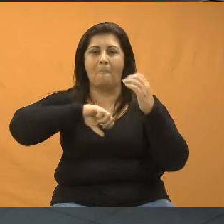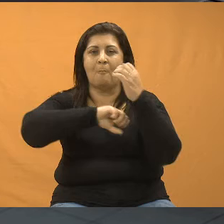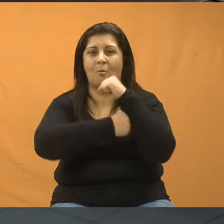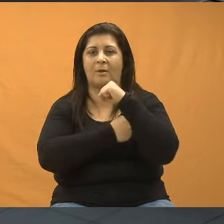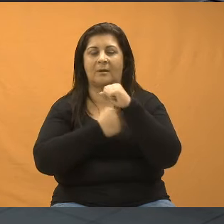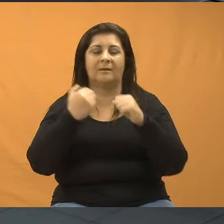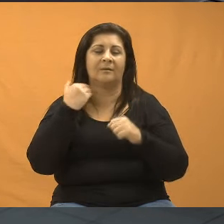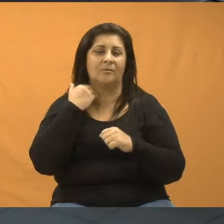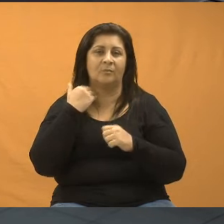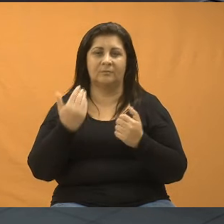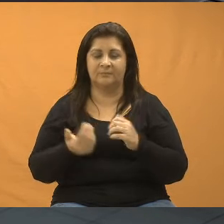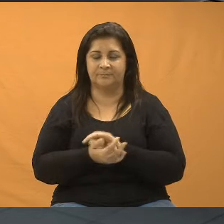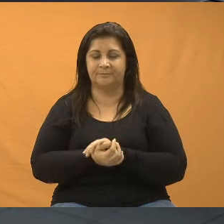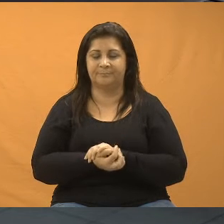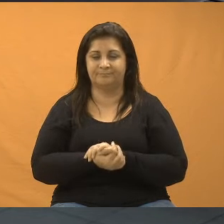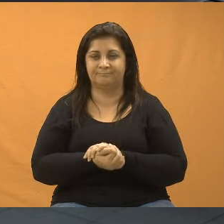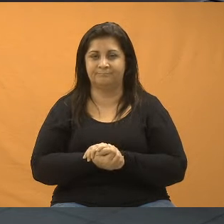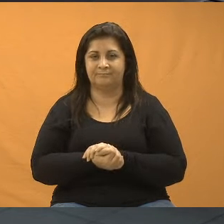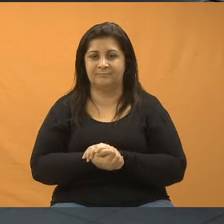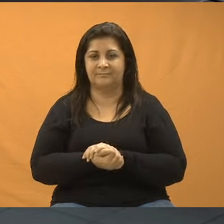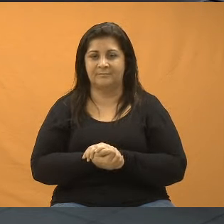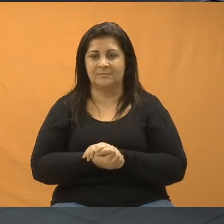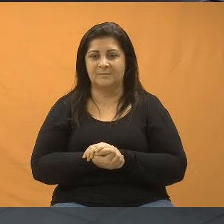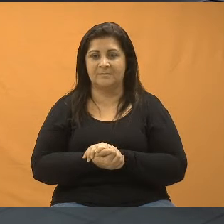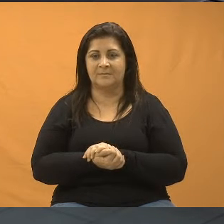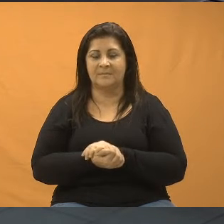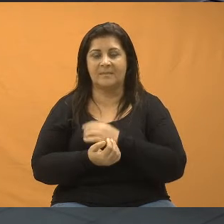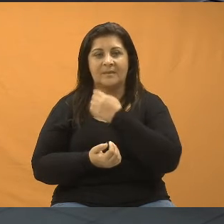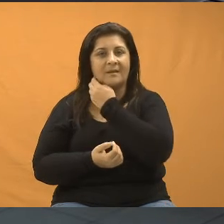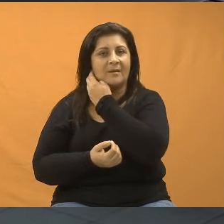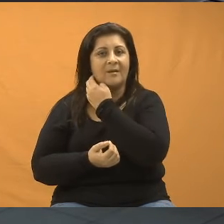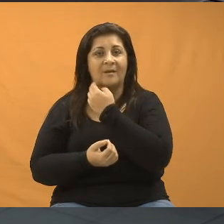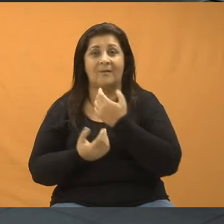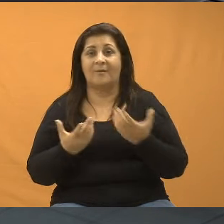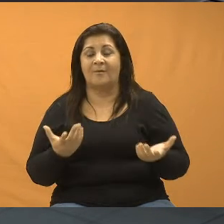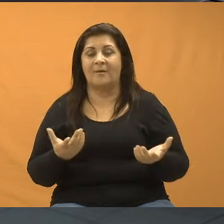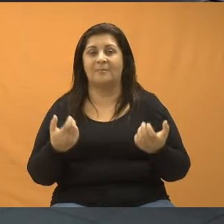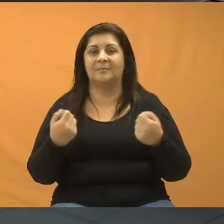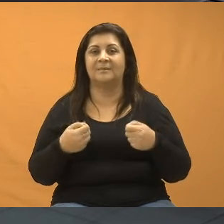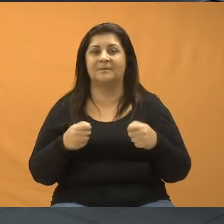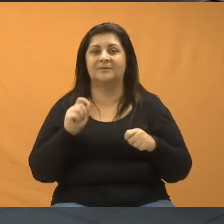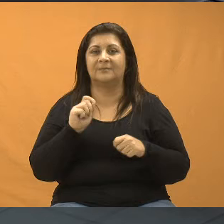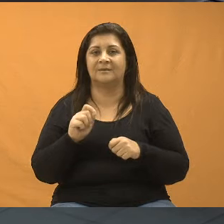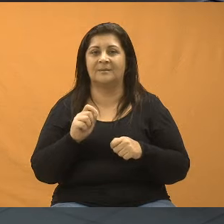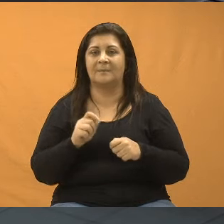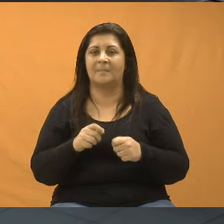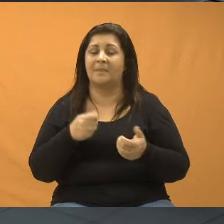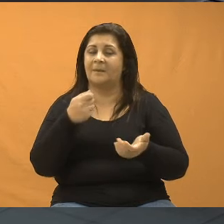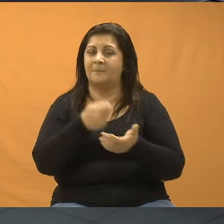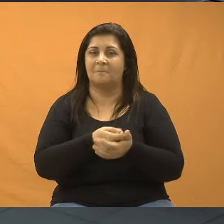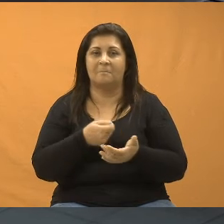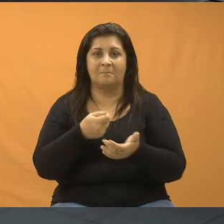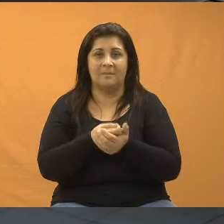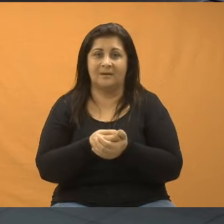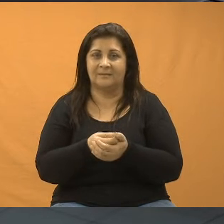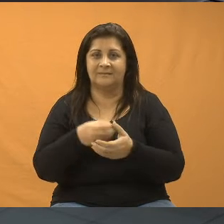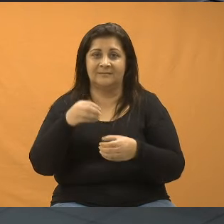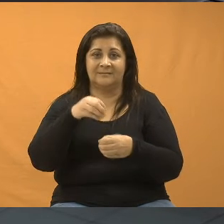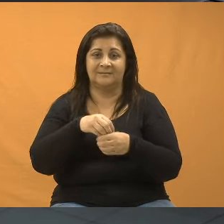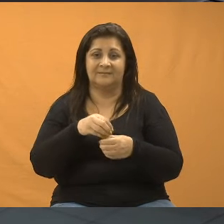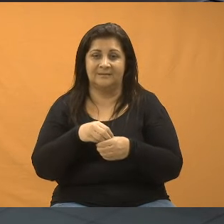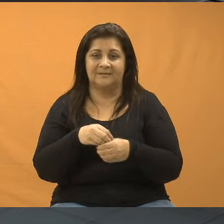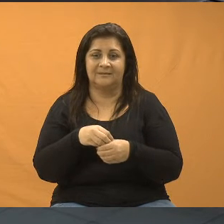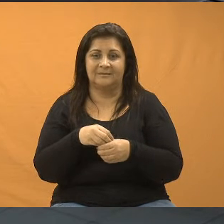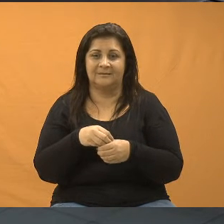já vem pagando, e a ideia vai ser, o único jeito é inserir essa dívida dentro do